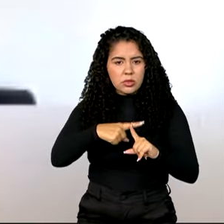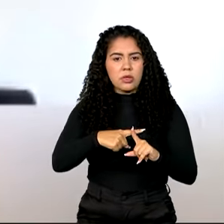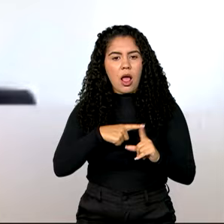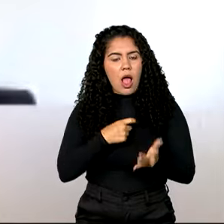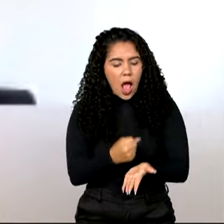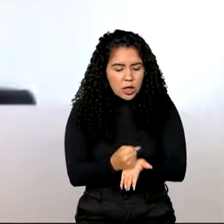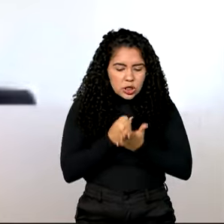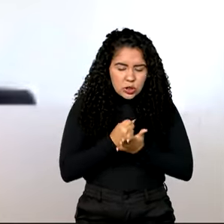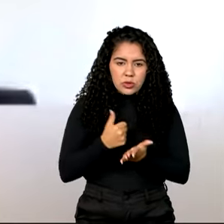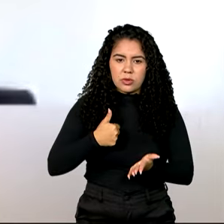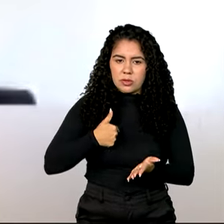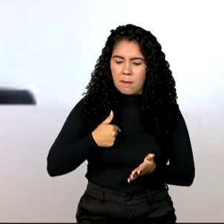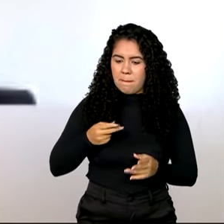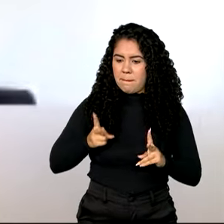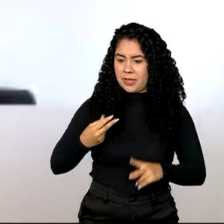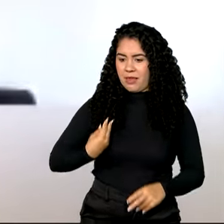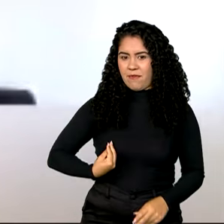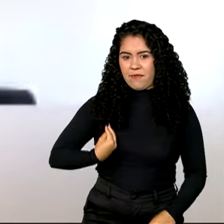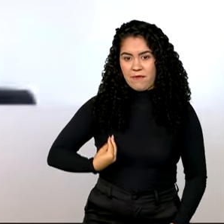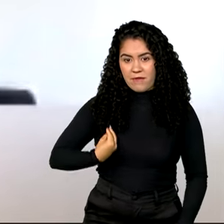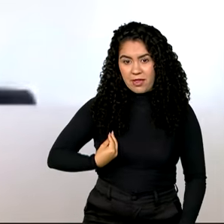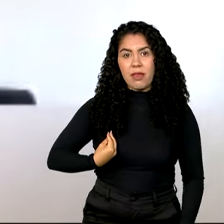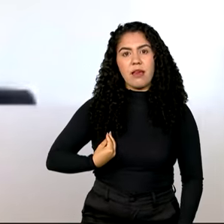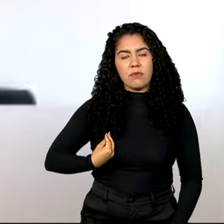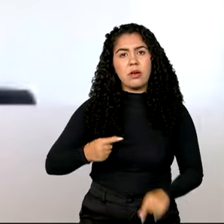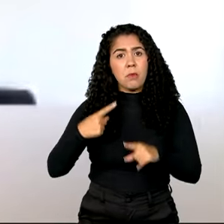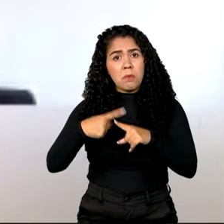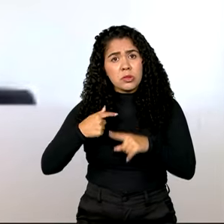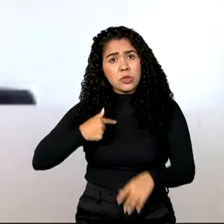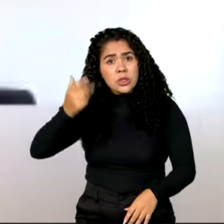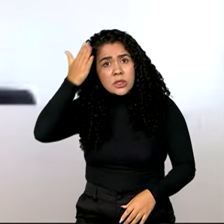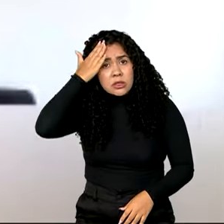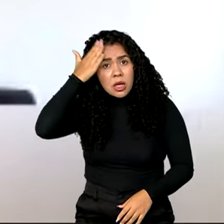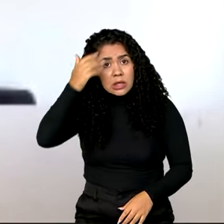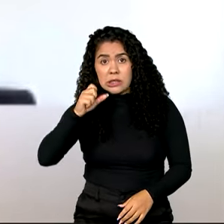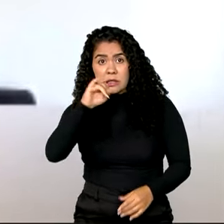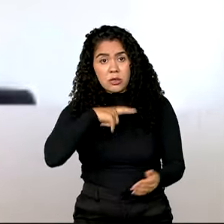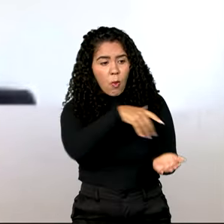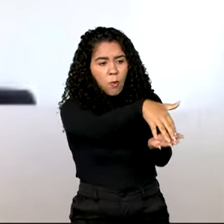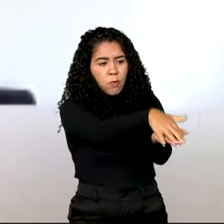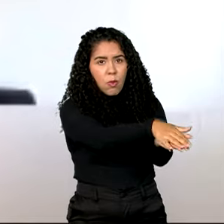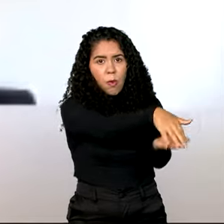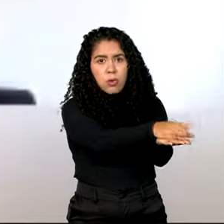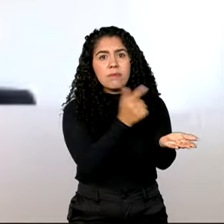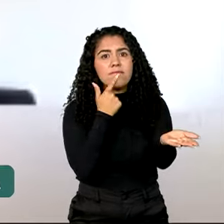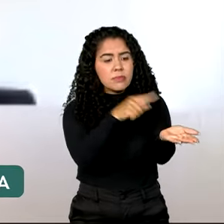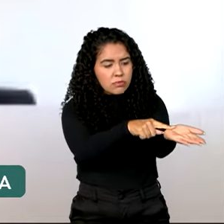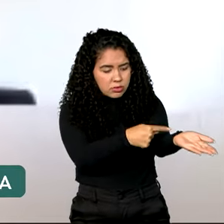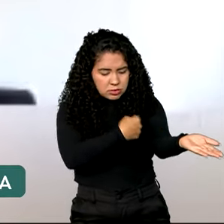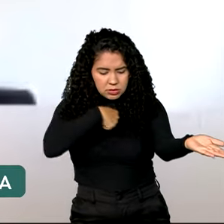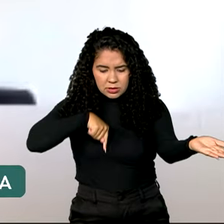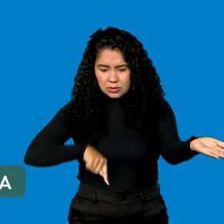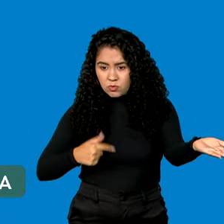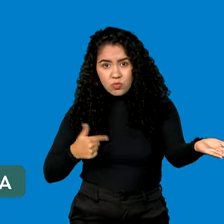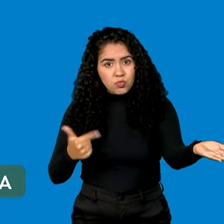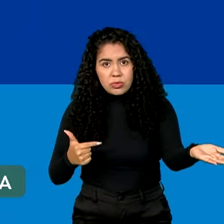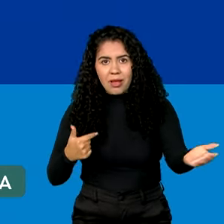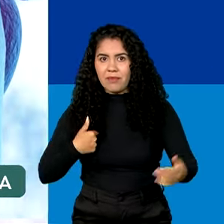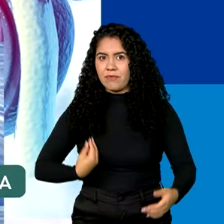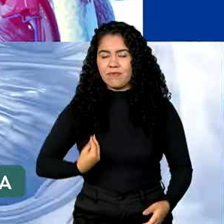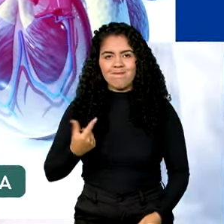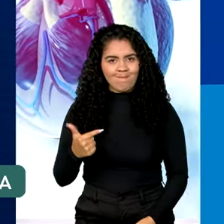mantendo, como se diz, vivos, porque eu sei que se eu não estivesse fazendo hemodiálise, eu não estaria aqui mais, né?